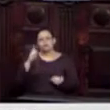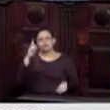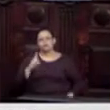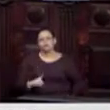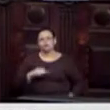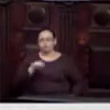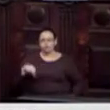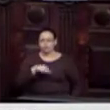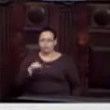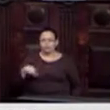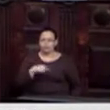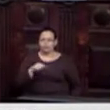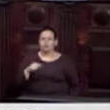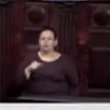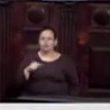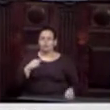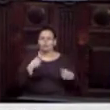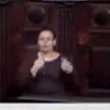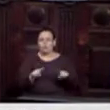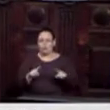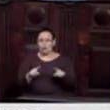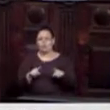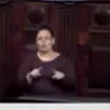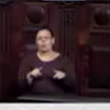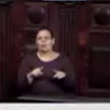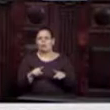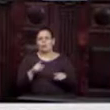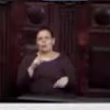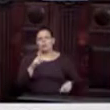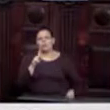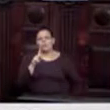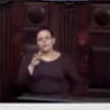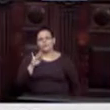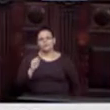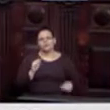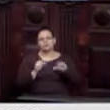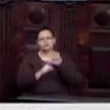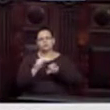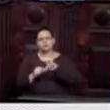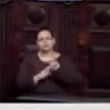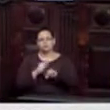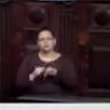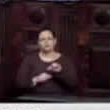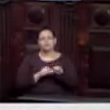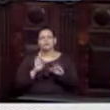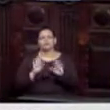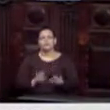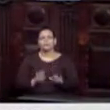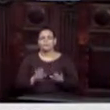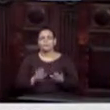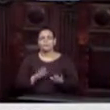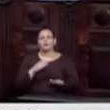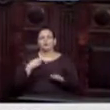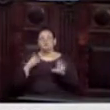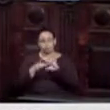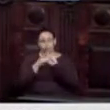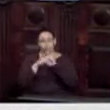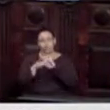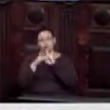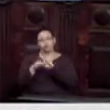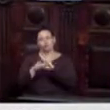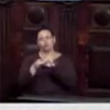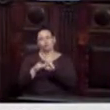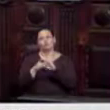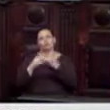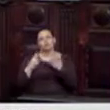trabalhistas. Nós somos radicalmente contra a destruição de previdência e dos direitos trabalhistas. Mas se trata de unir todos aqueles que